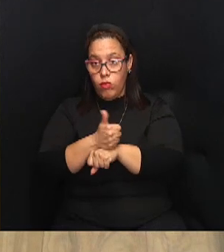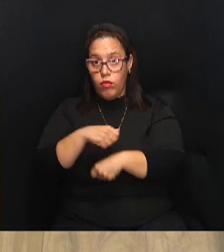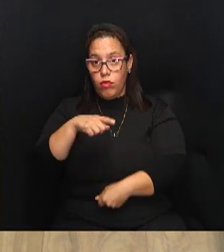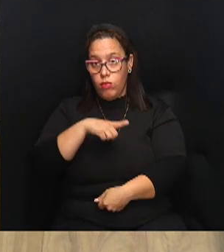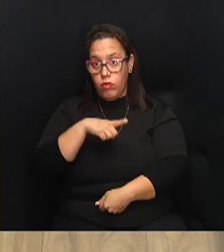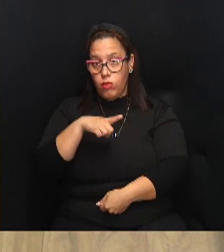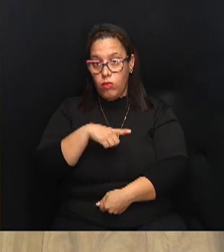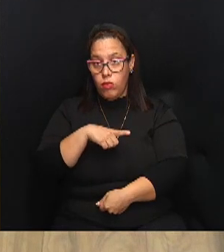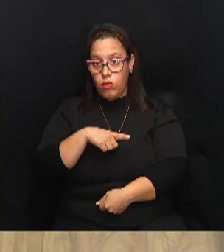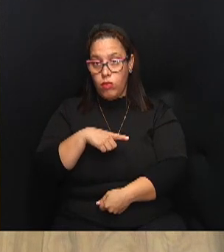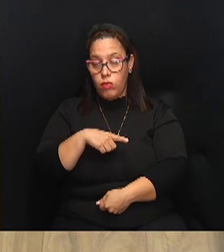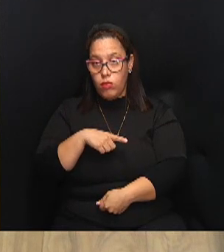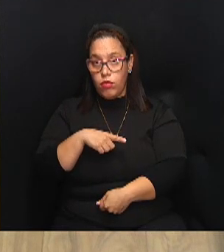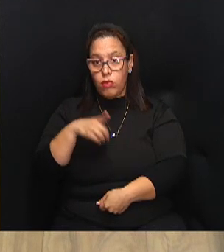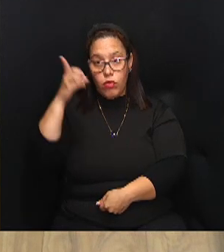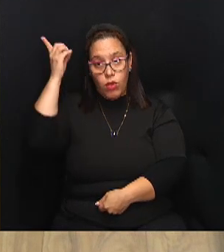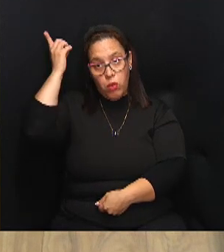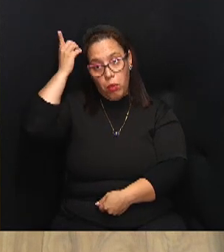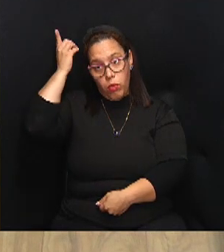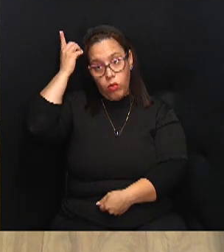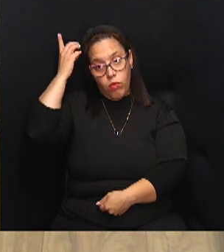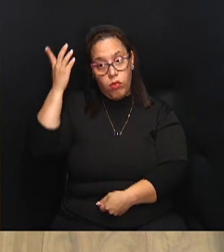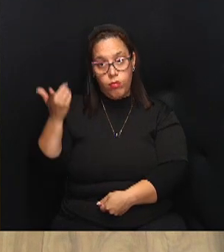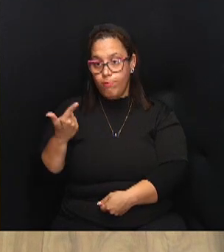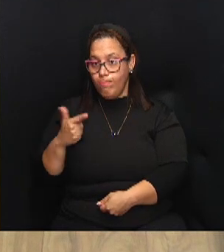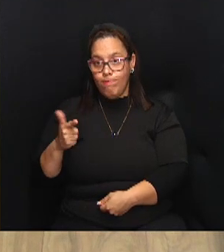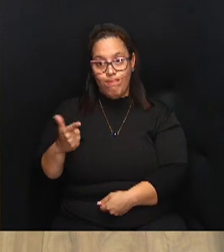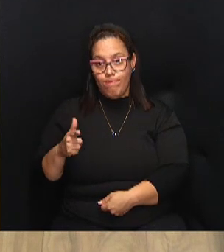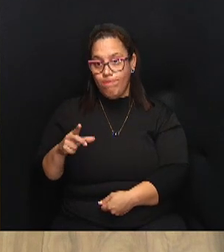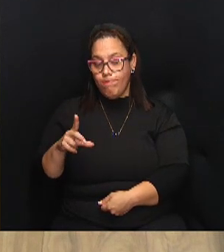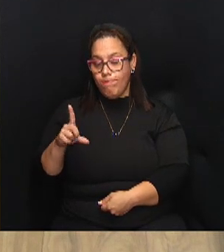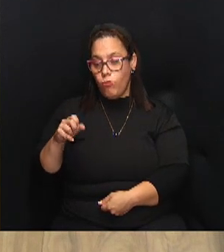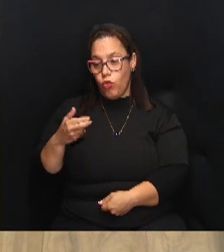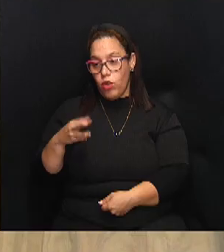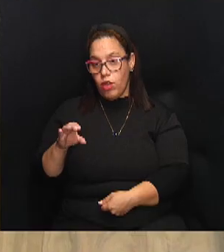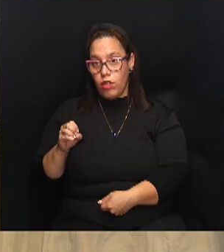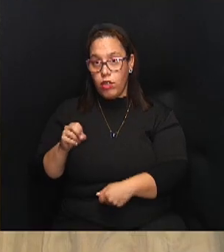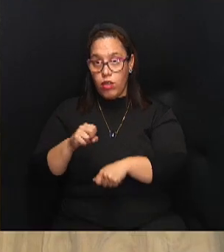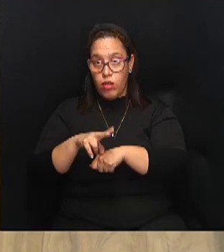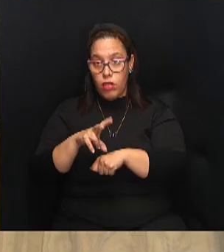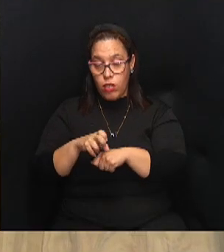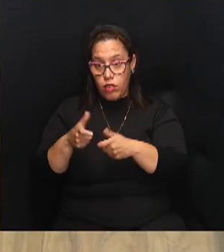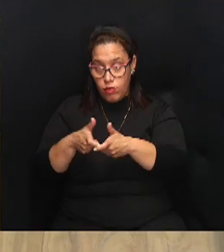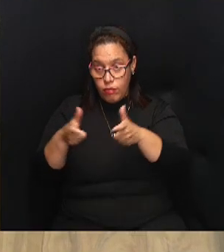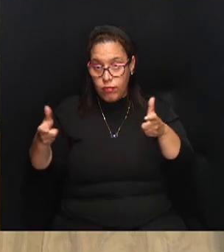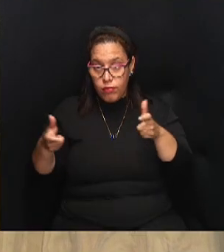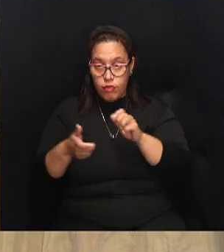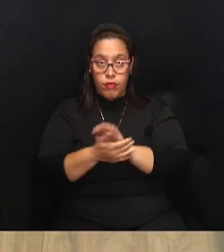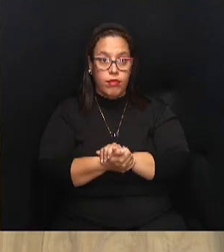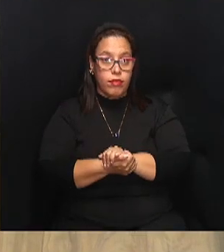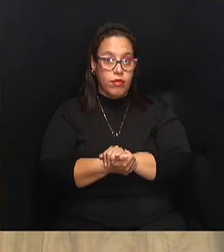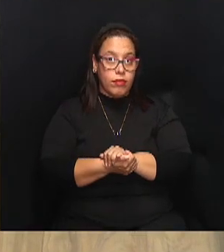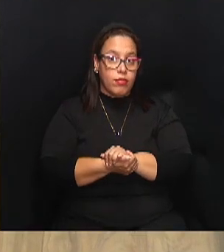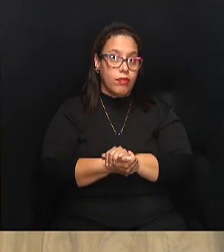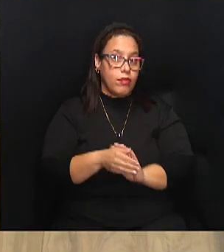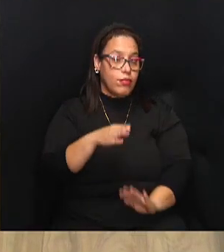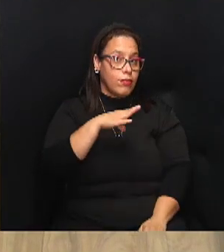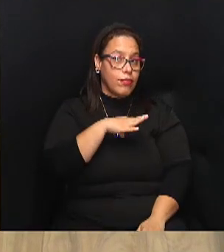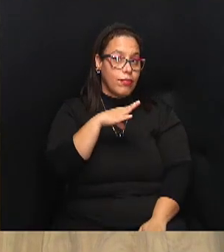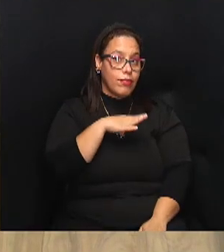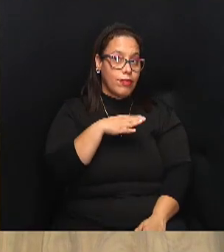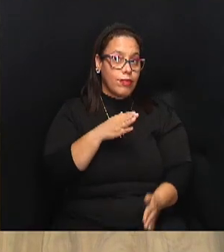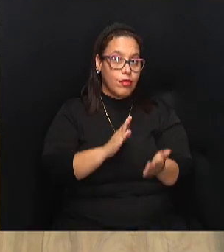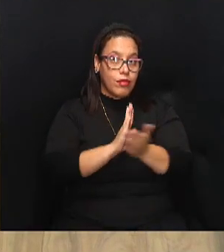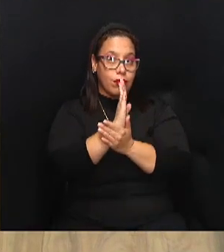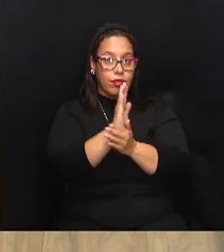ser vocacionada. Né? Então, sendo vocacionado, as portas estão abertas. Ótimo. Até a Guarda Municipal, o cara acaba de